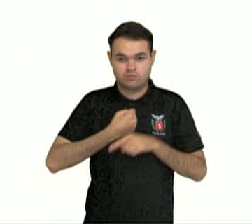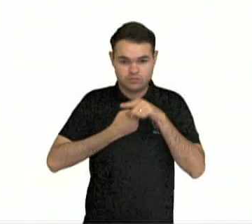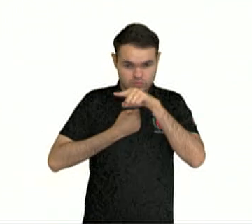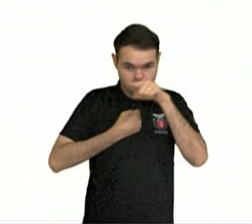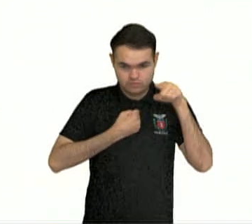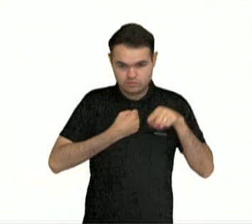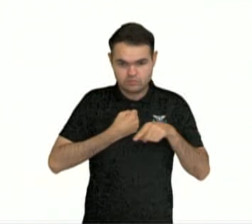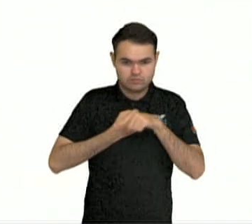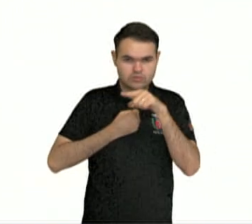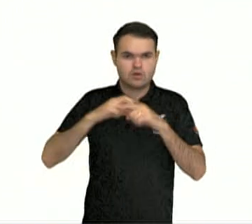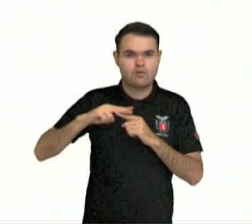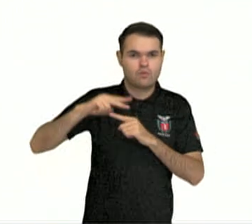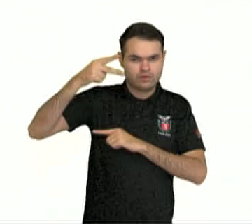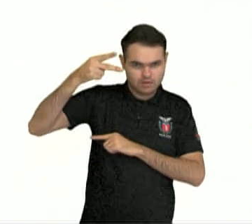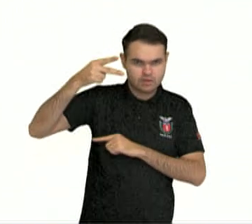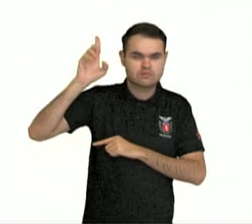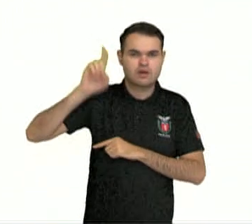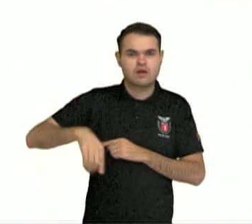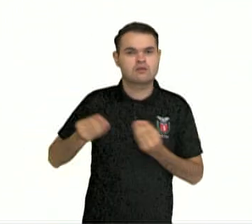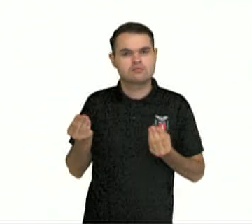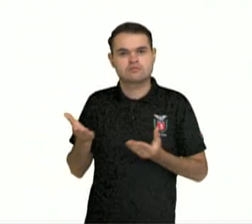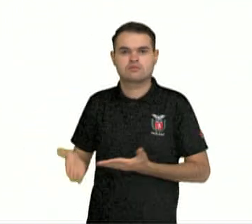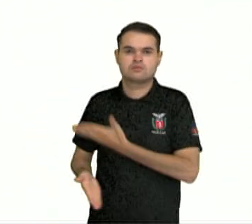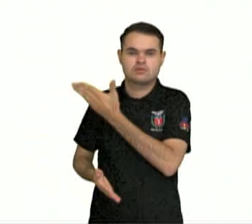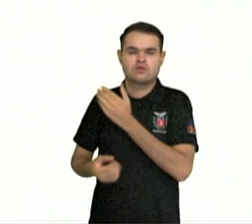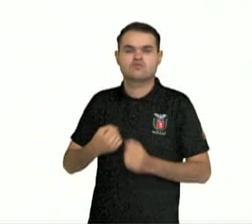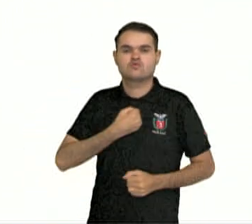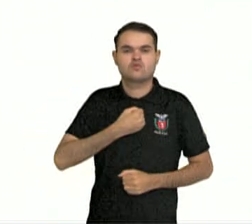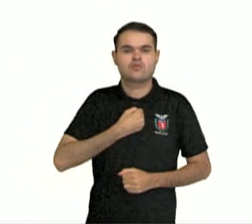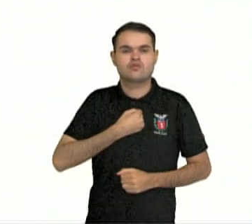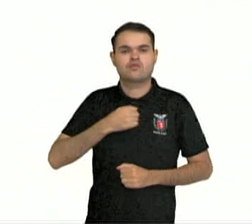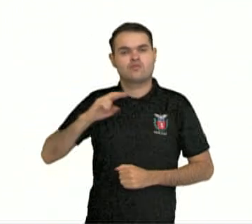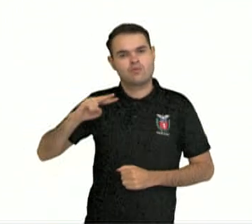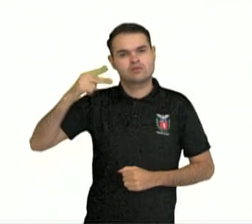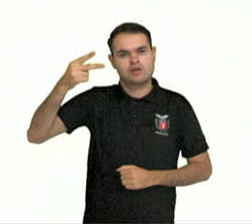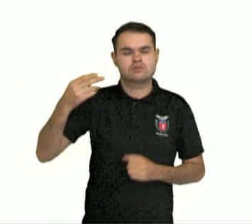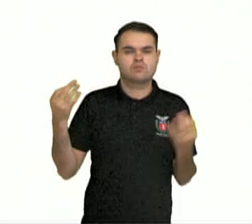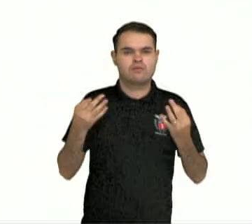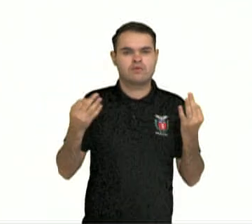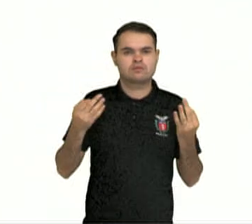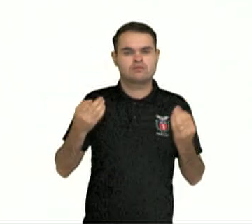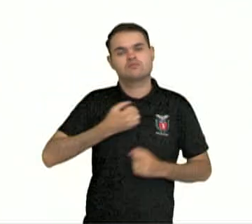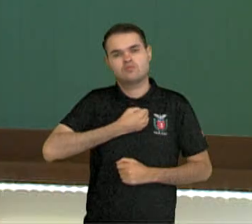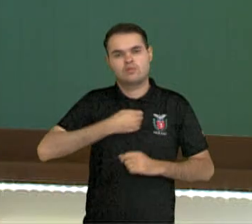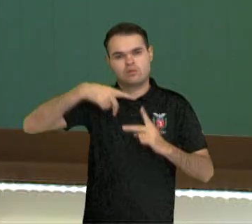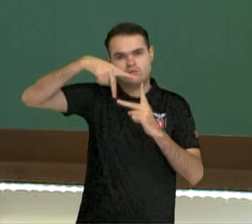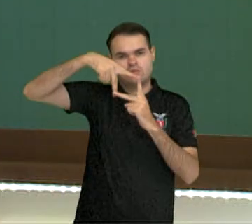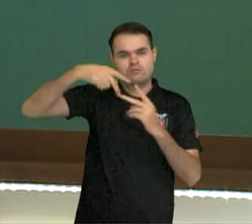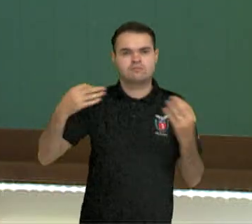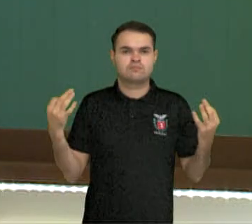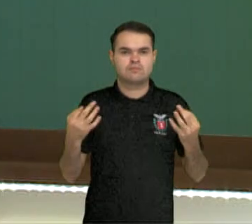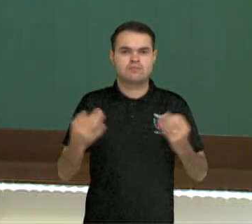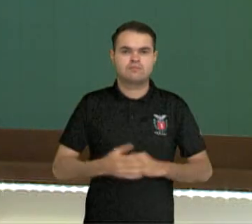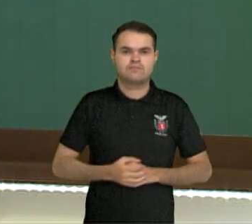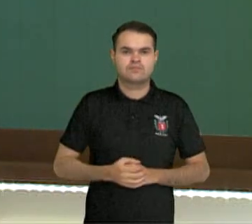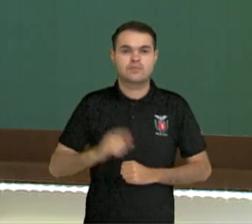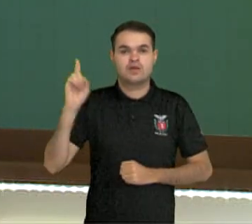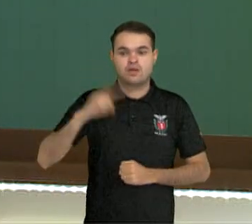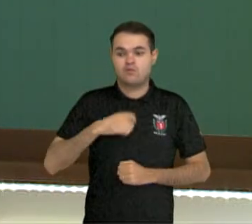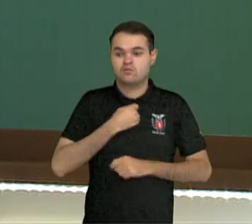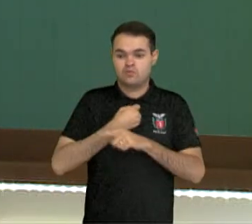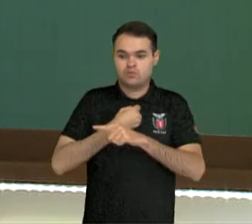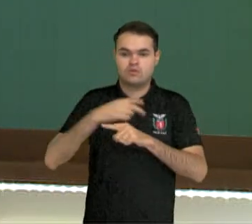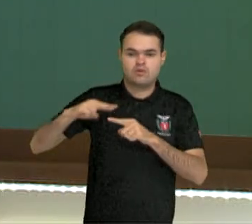É igual o conceito do número quadrado perfeito. É o trinômio quadrado perfeito. Eu consigo um número que ao